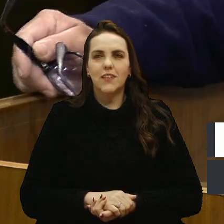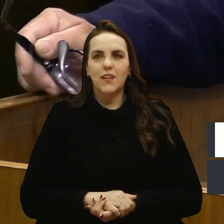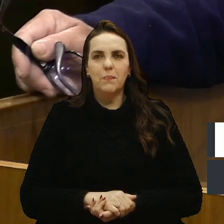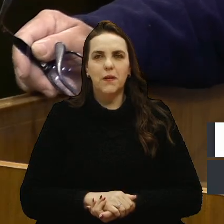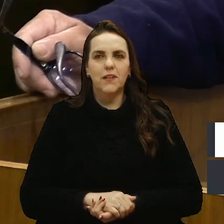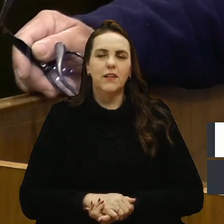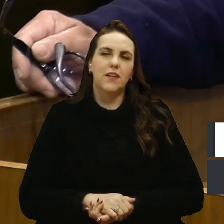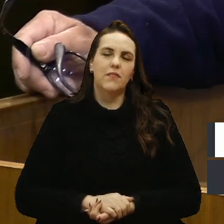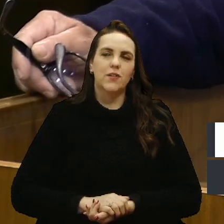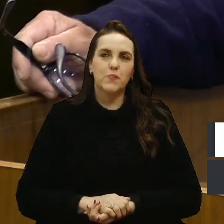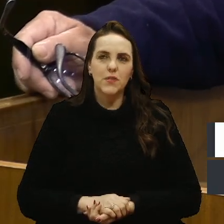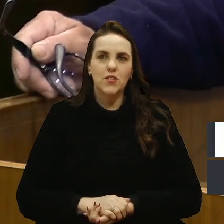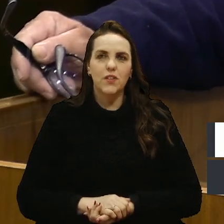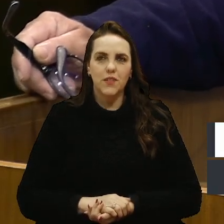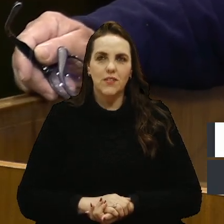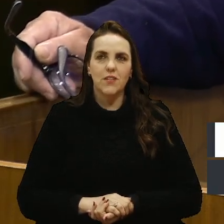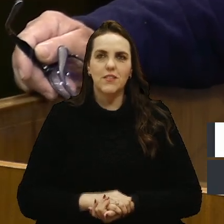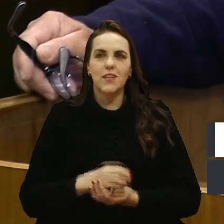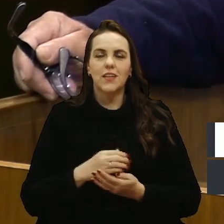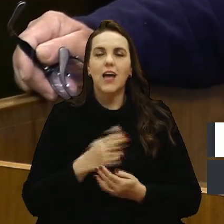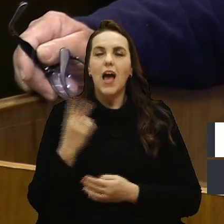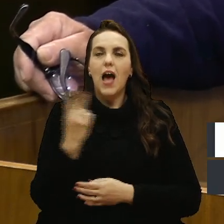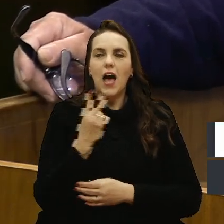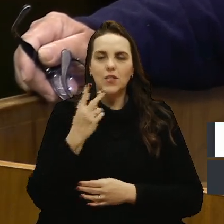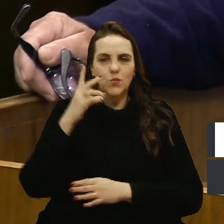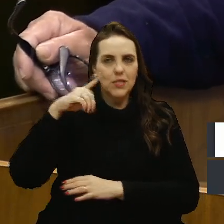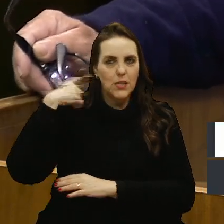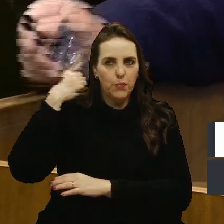também as 2 deputadas que